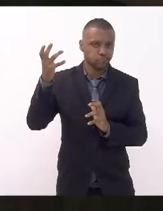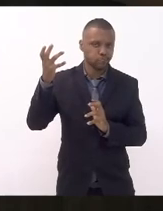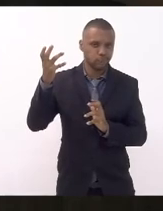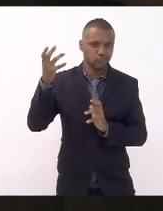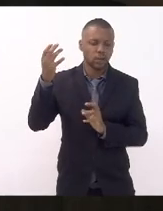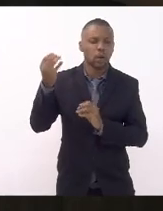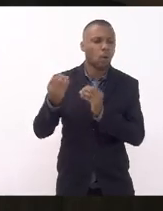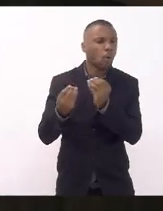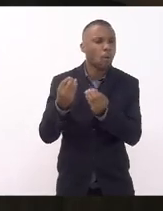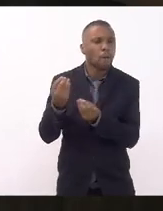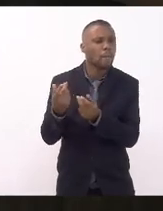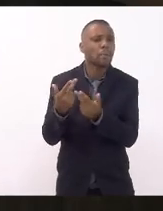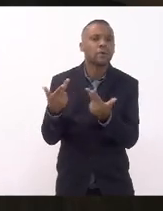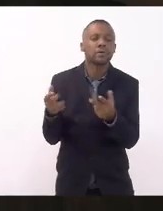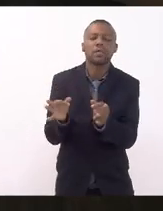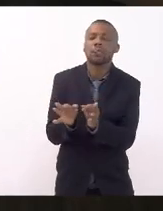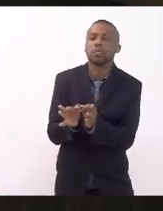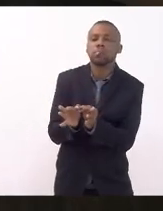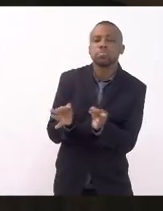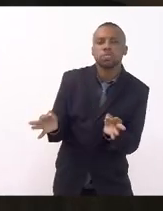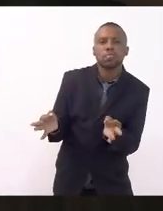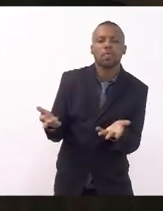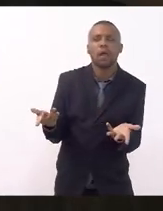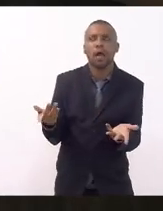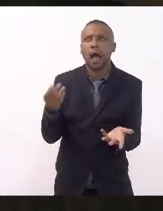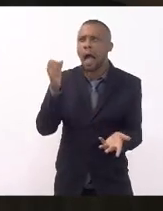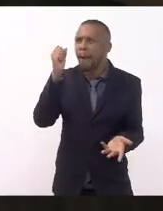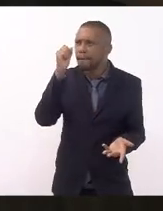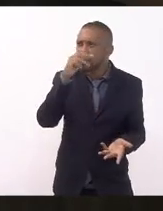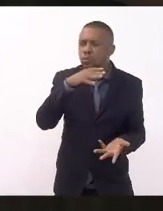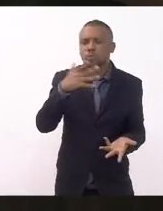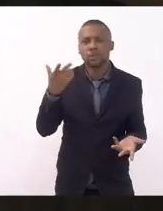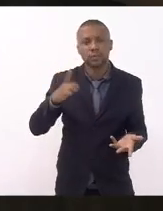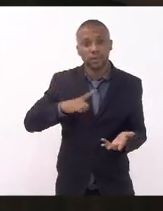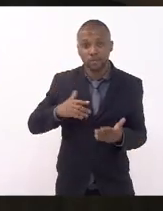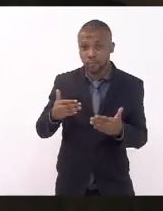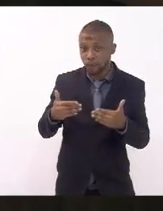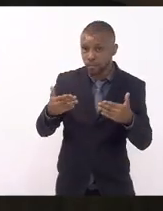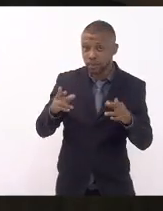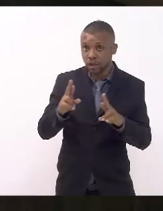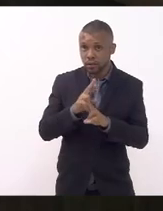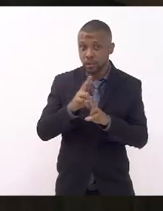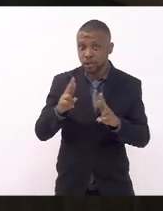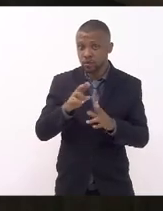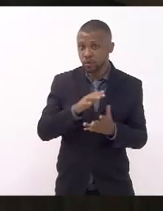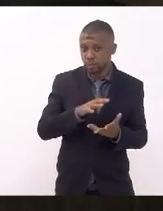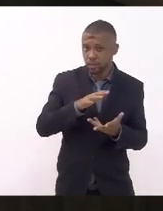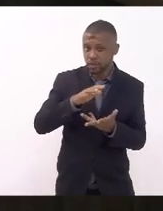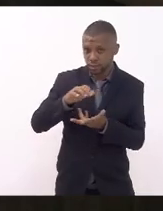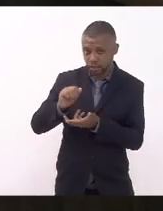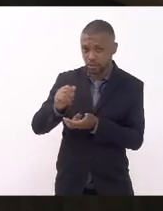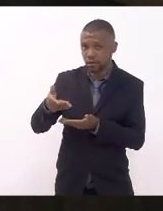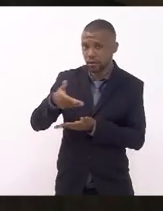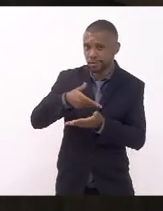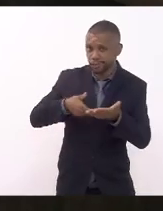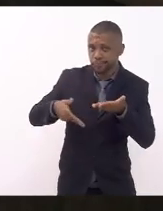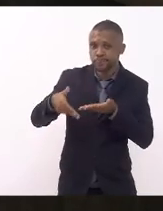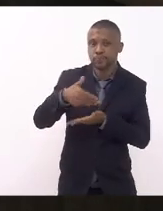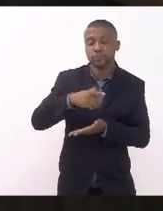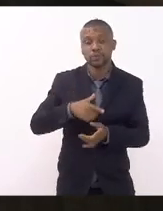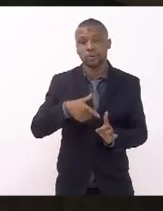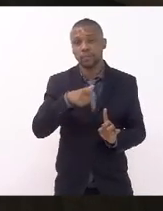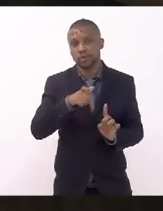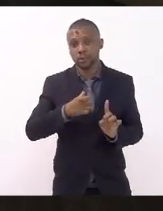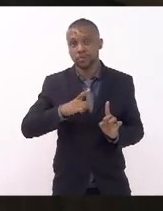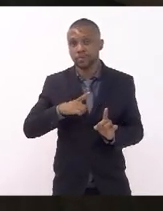Francisco, como uma coisa assim absurda. Teve um ministro das Relações Exteriores, eu vou concluir, uma pessoa que